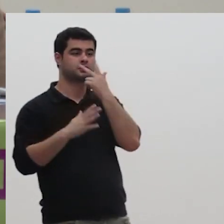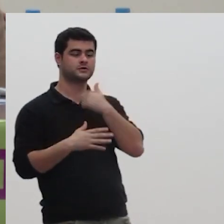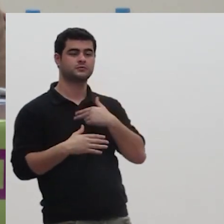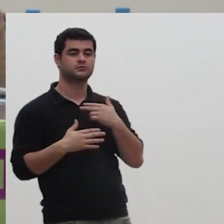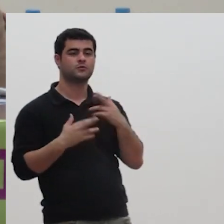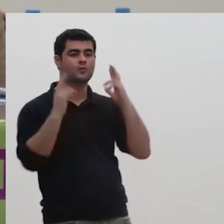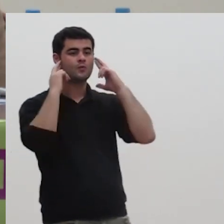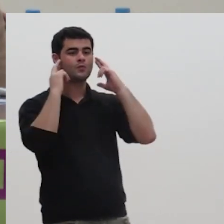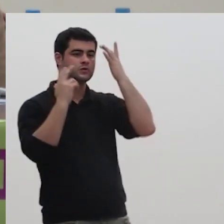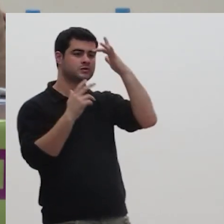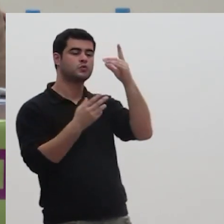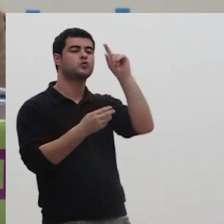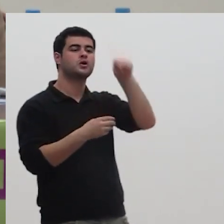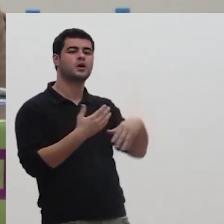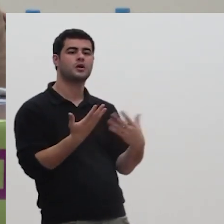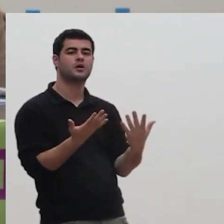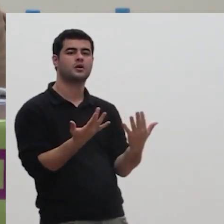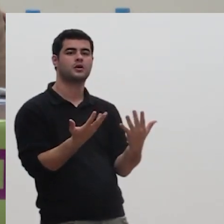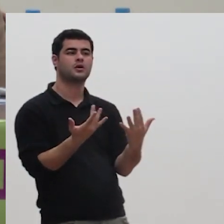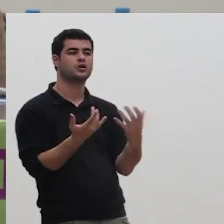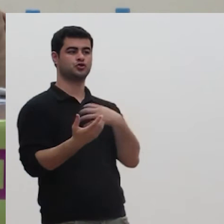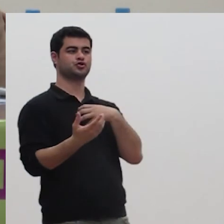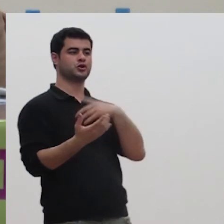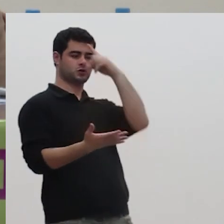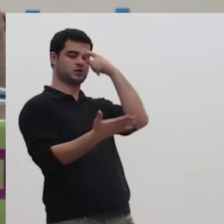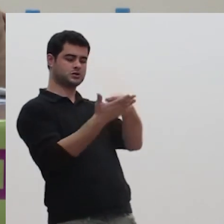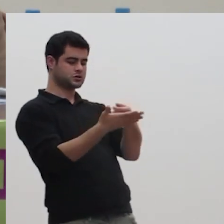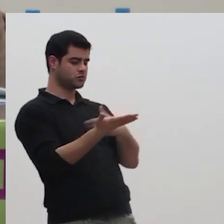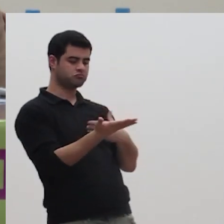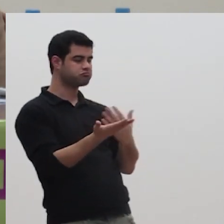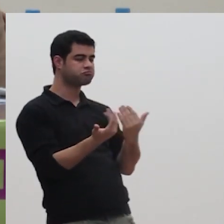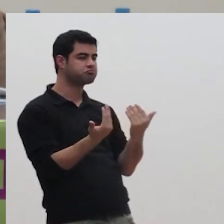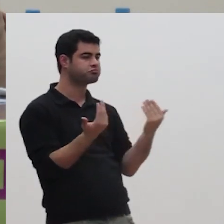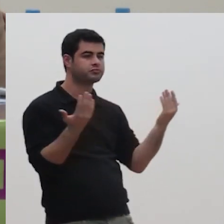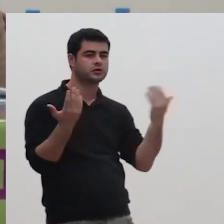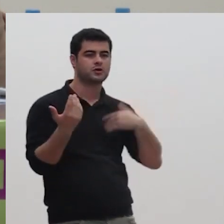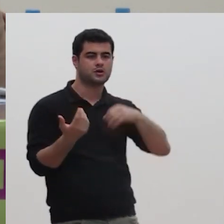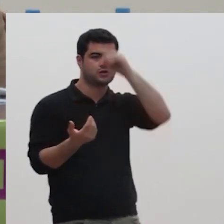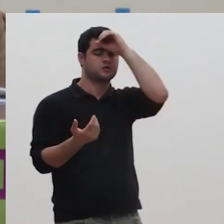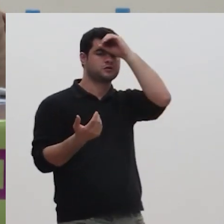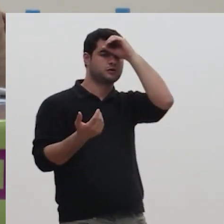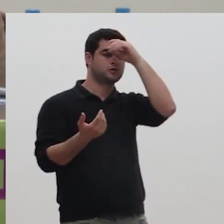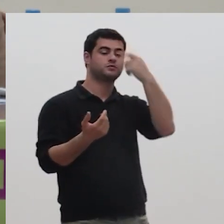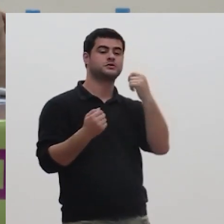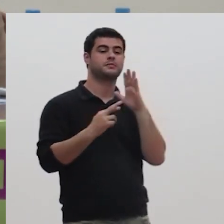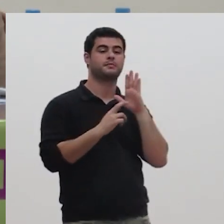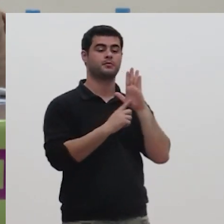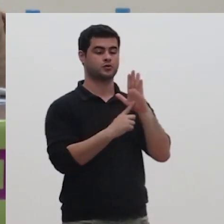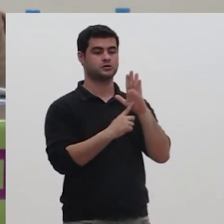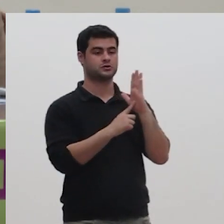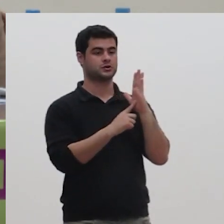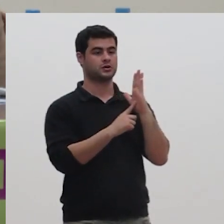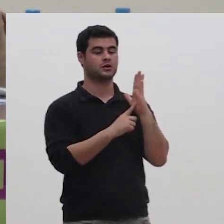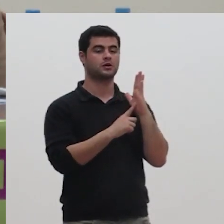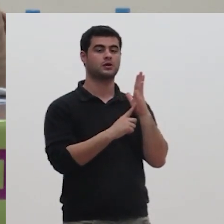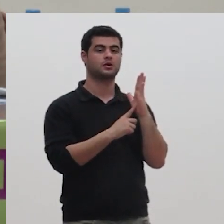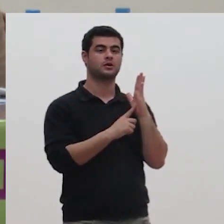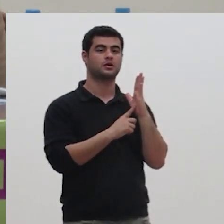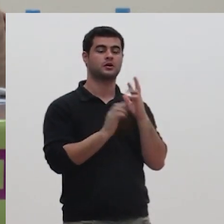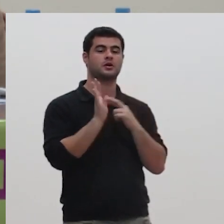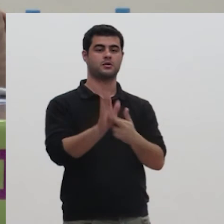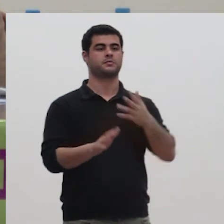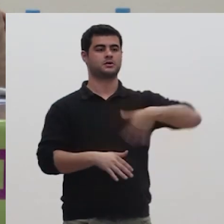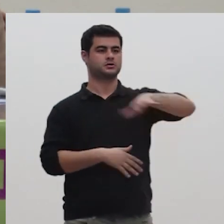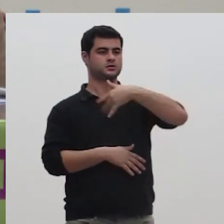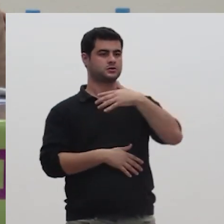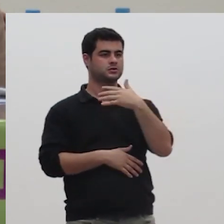relação à circulação das decisões. Acho que nós precisamos espelhar as representações dentro dos nossos